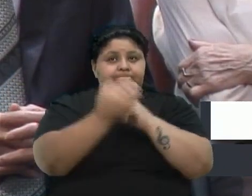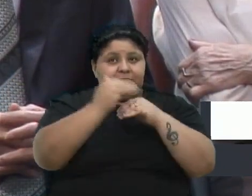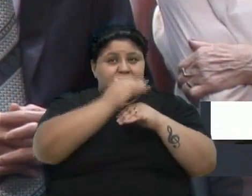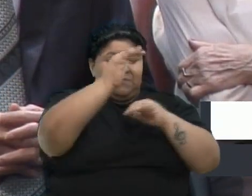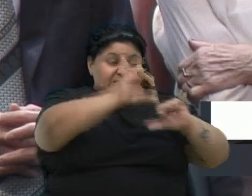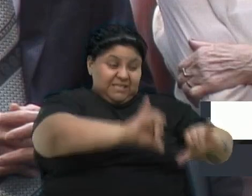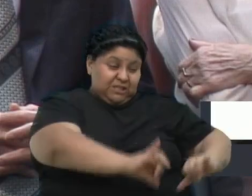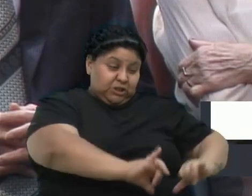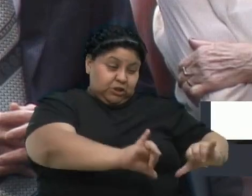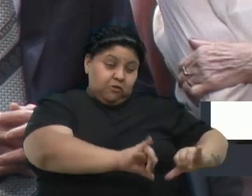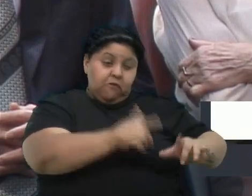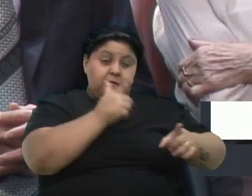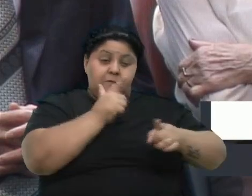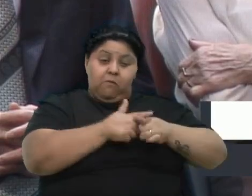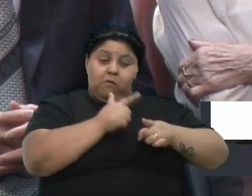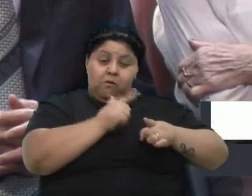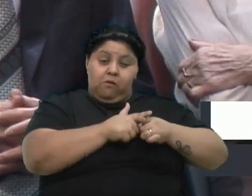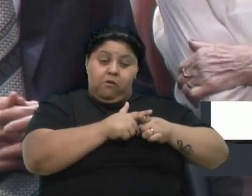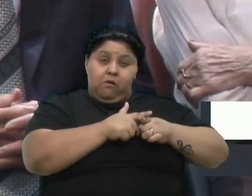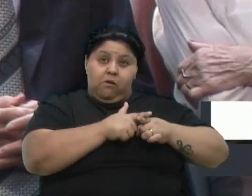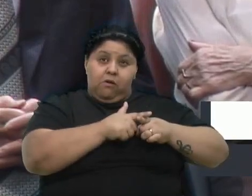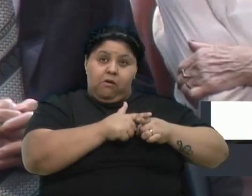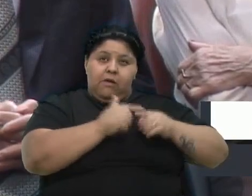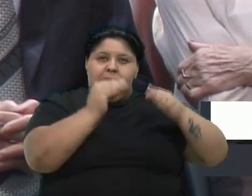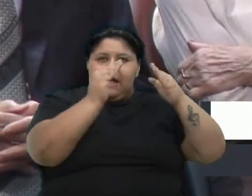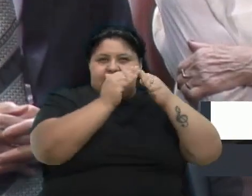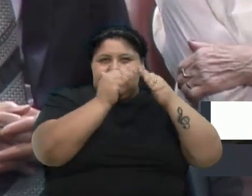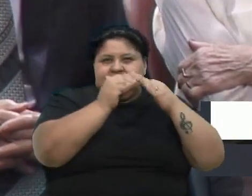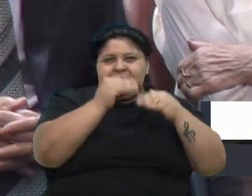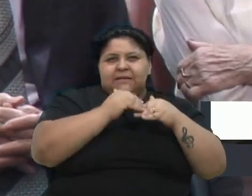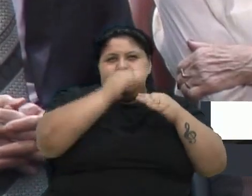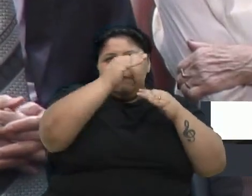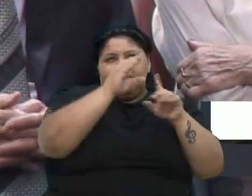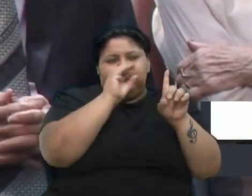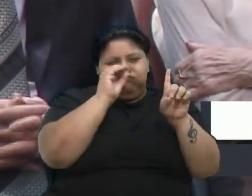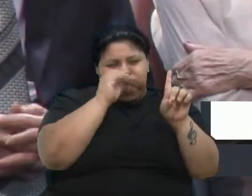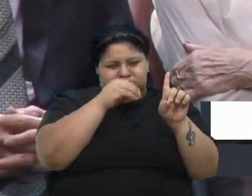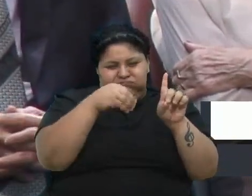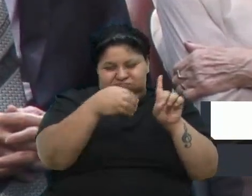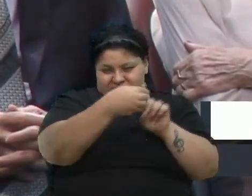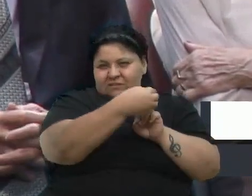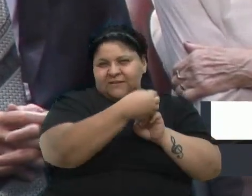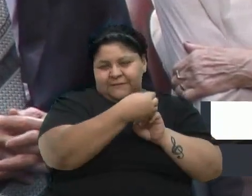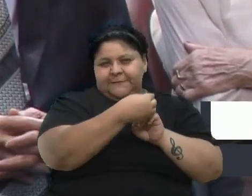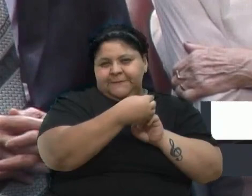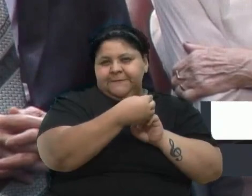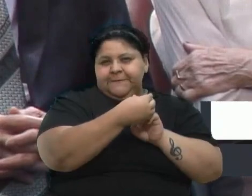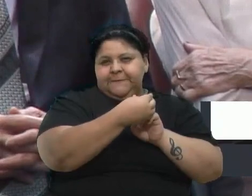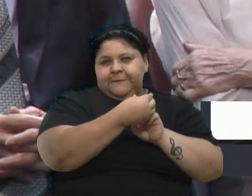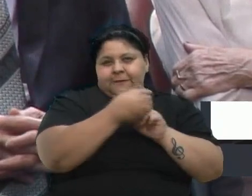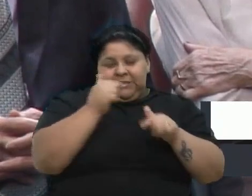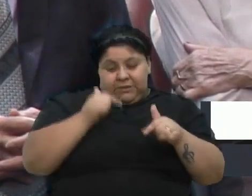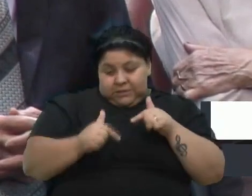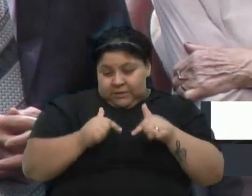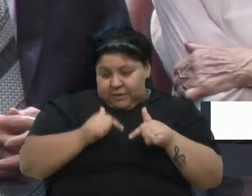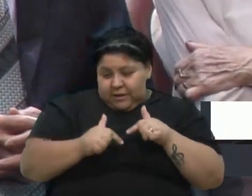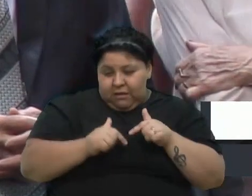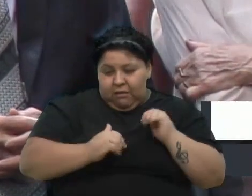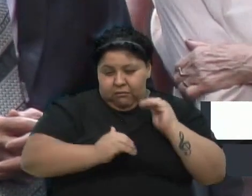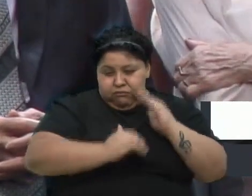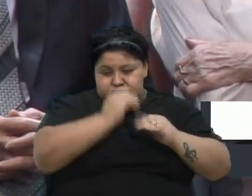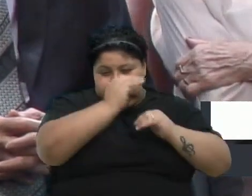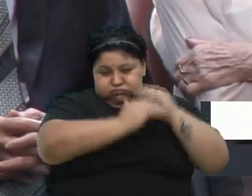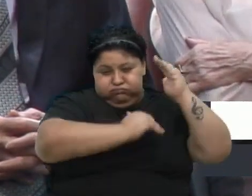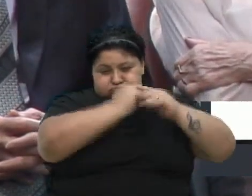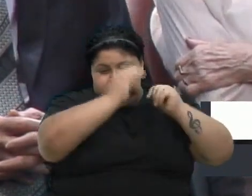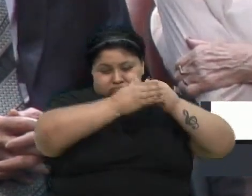sofre, porque onde tem a casinha mais humilde, né? Os trabalhadores têm aquela casinha humilde, o trabalhador faz aquela casinha na beira